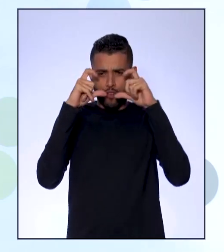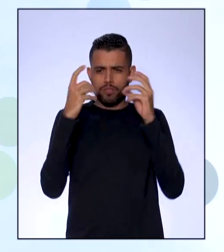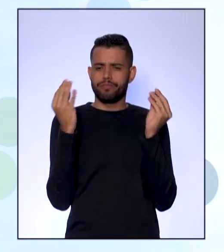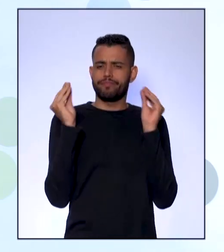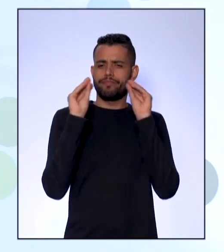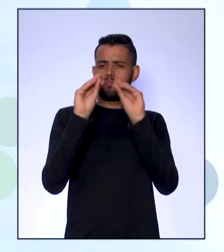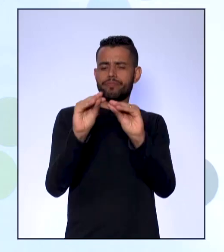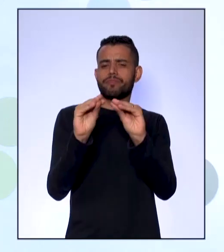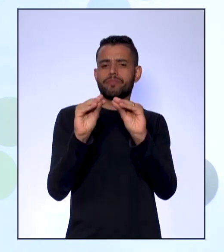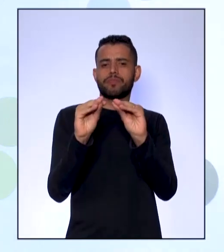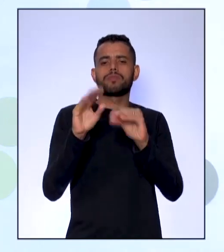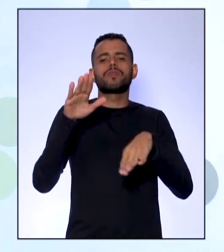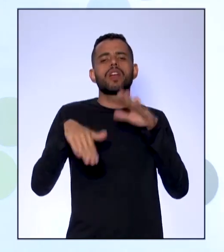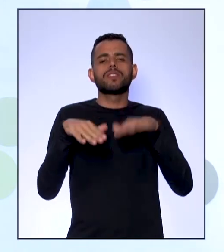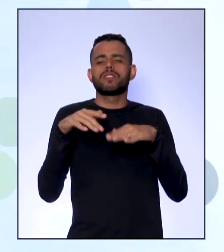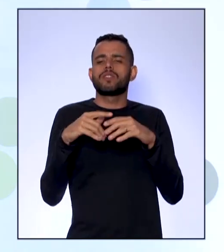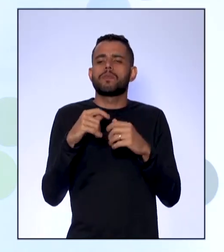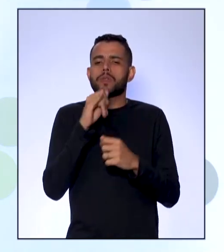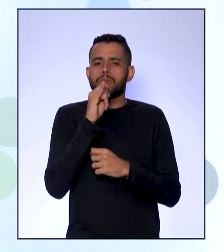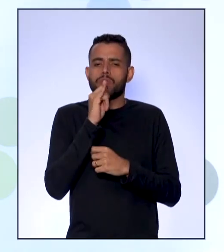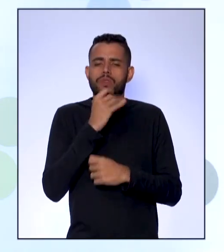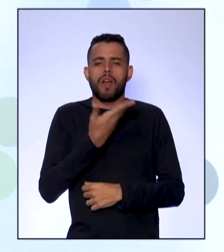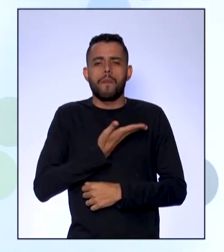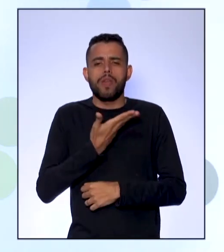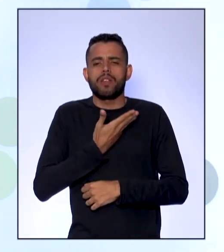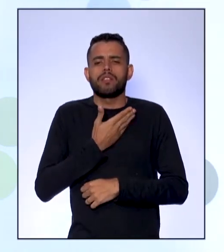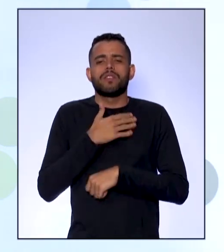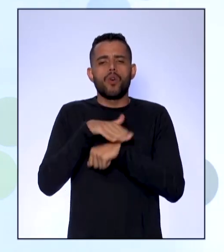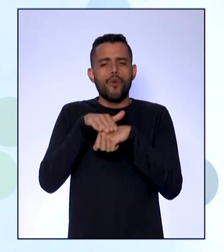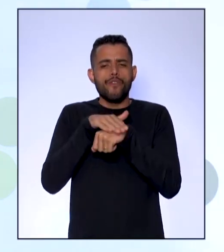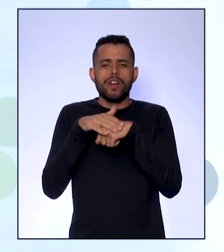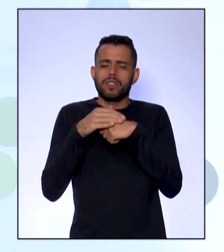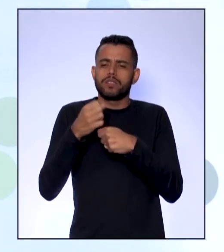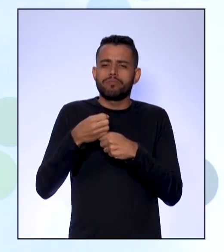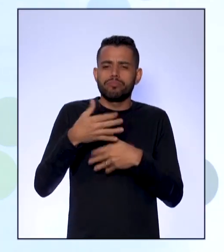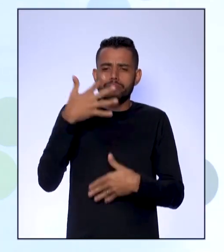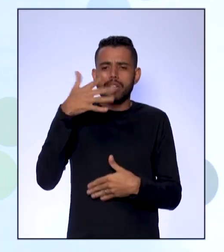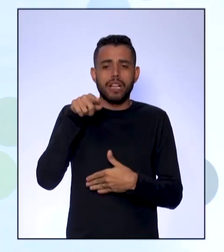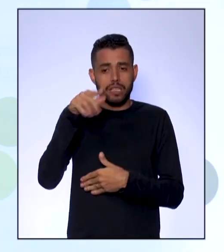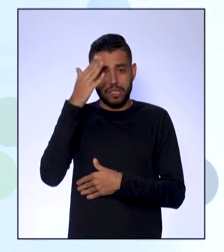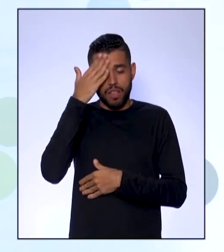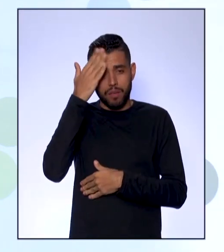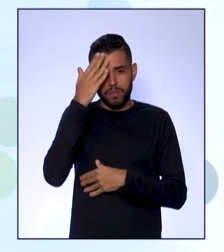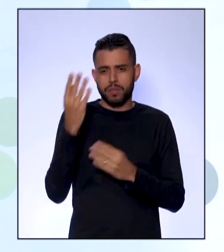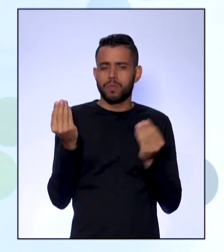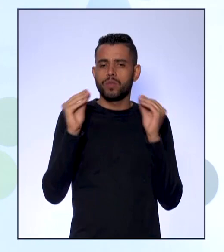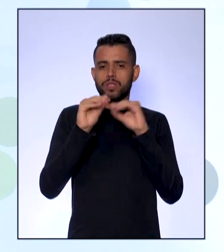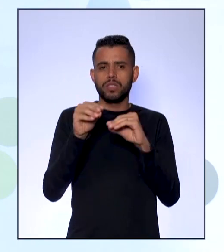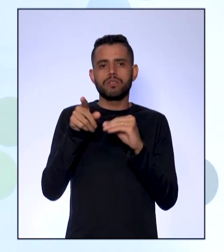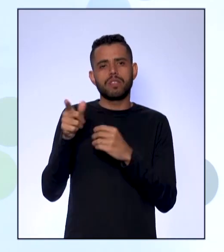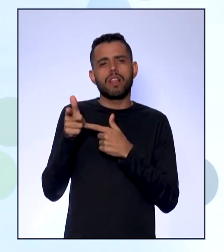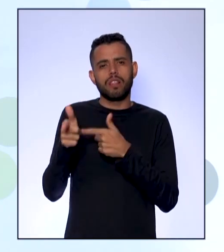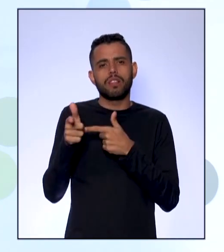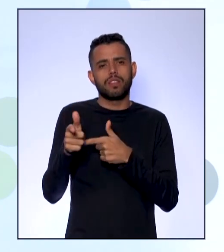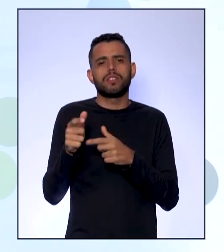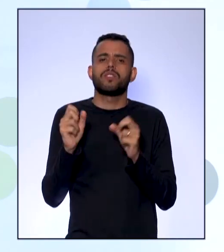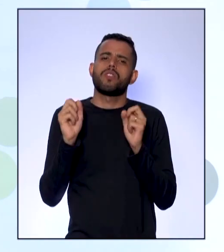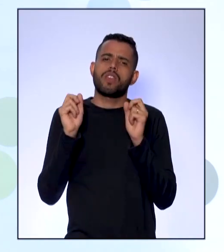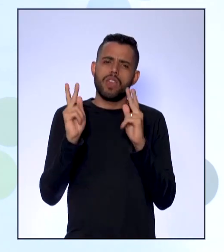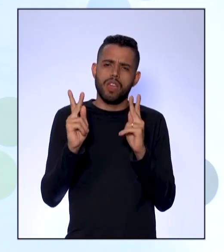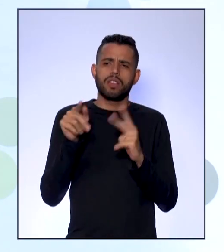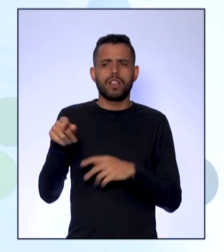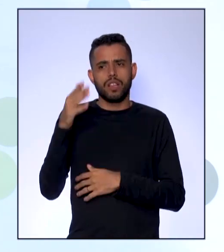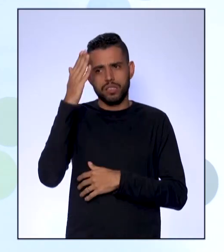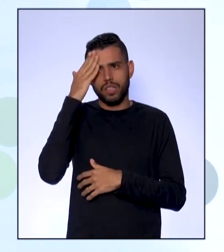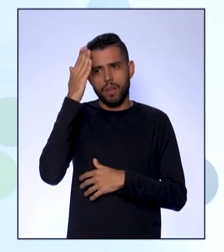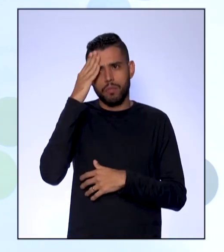Às vezes, quando você posta uma conversa de uma amiga que você teve com uma amiga, ela sabe que você tá postando e você tá zoando essa situação, ok, ela sabe